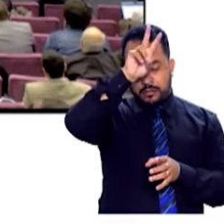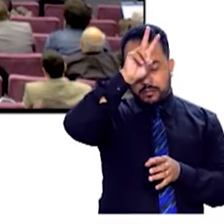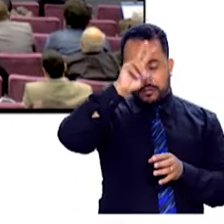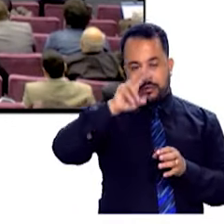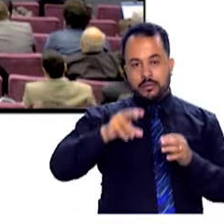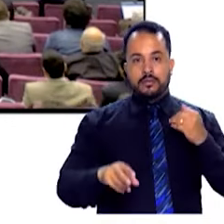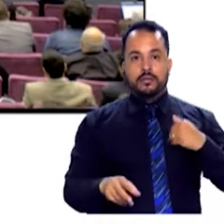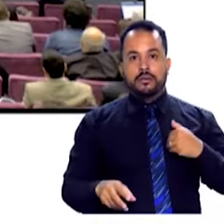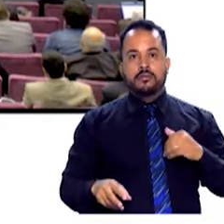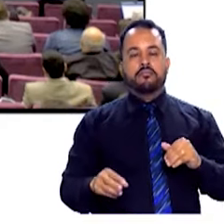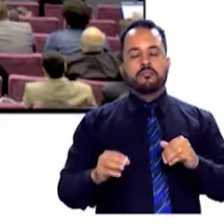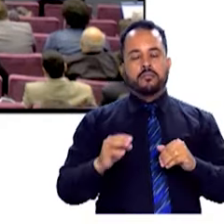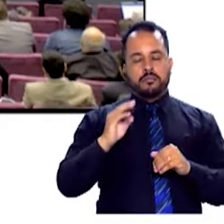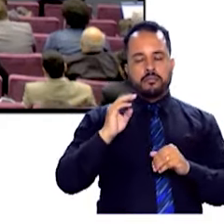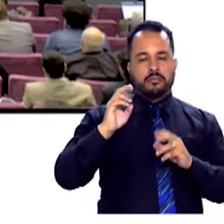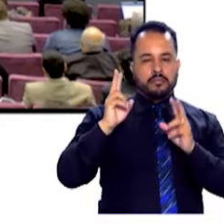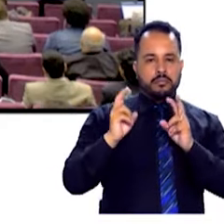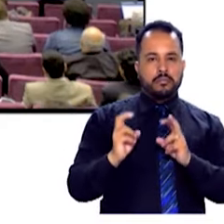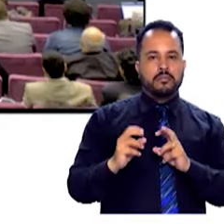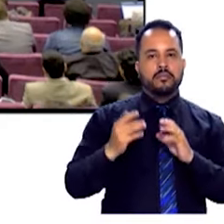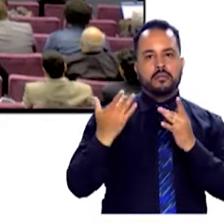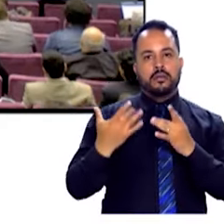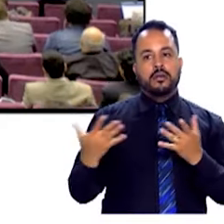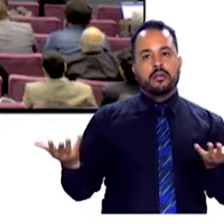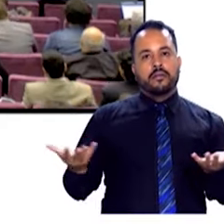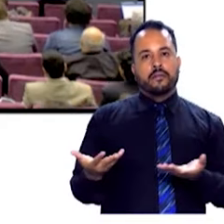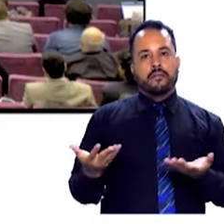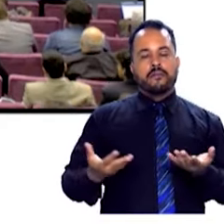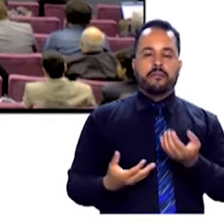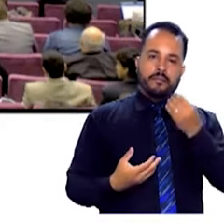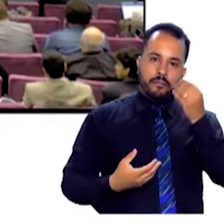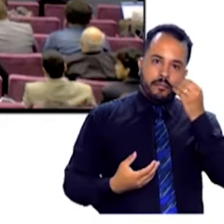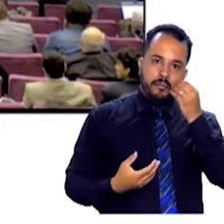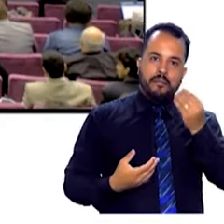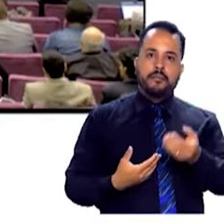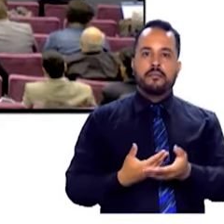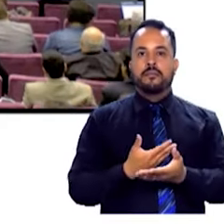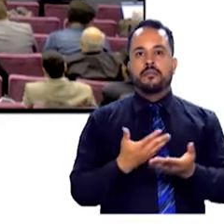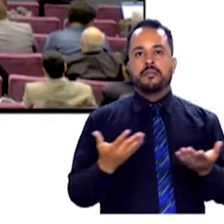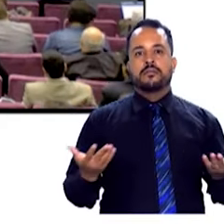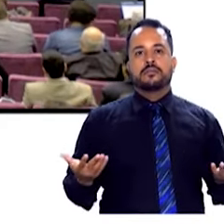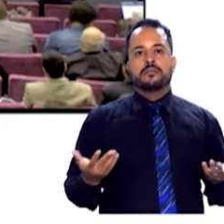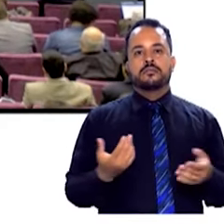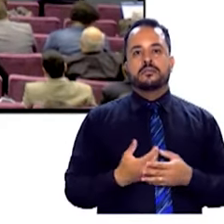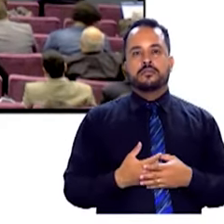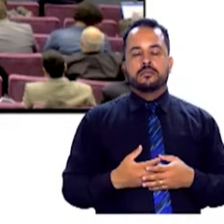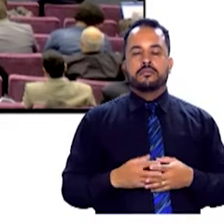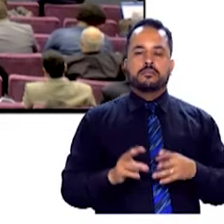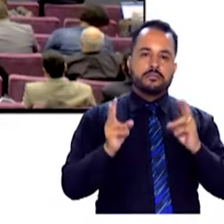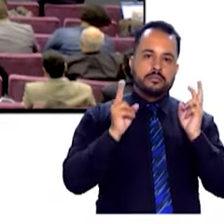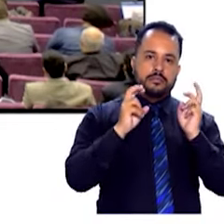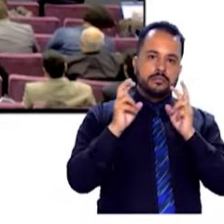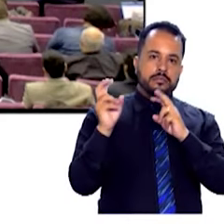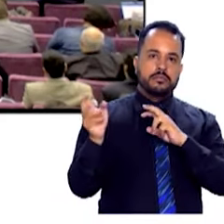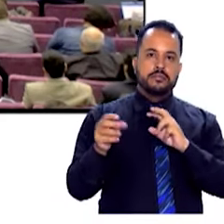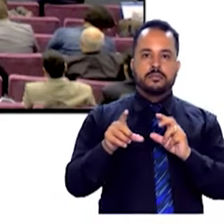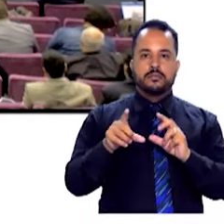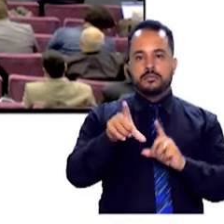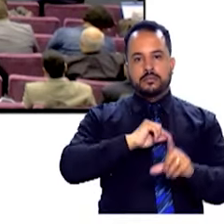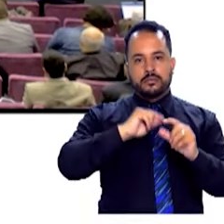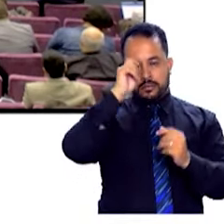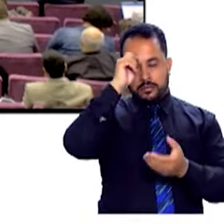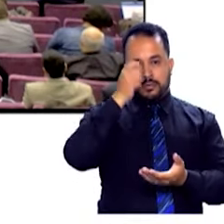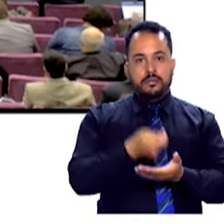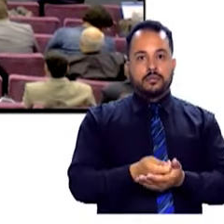Evidente para a nossa realidade mostrando especialmente no no tema dos Filtros positivos e negativos